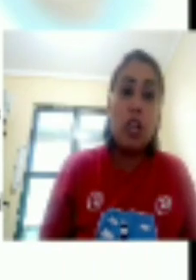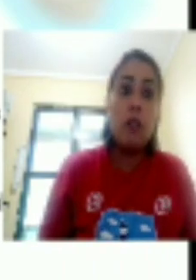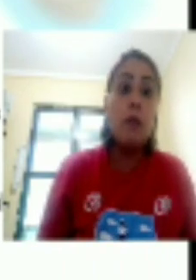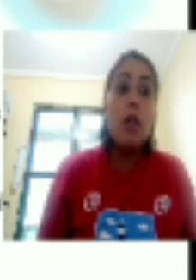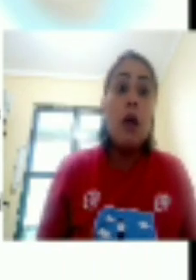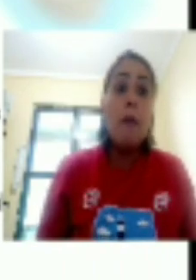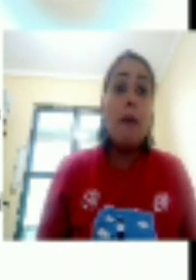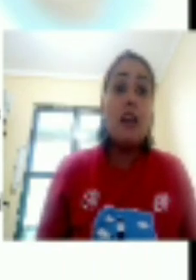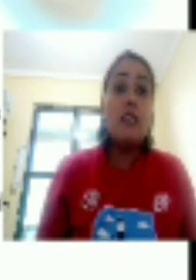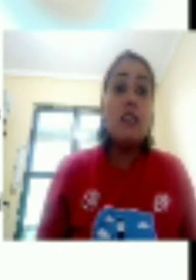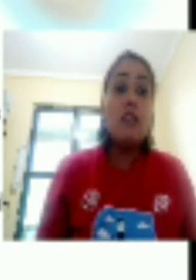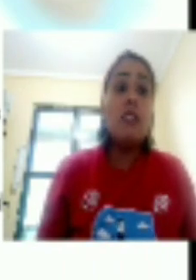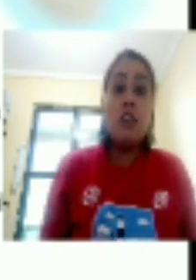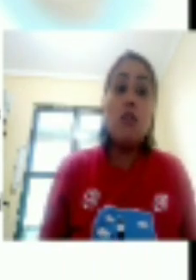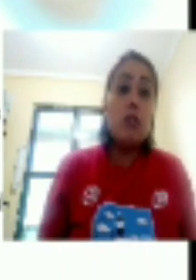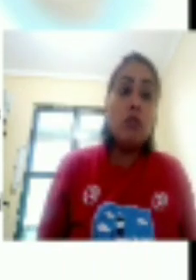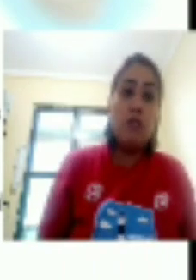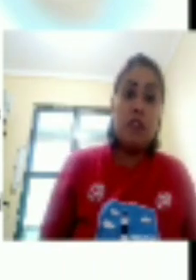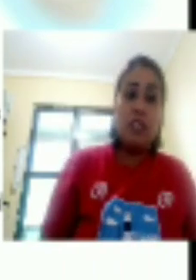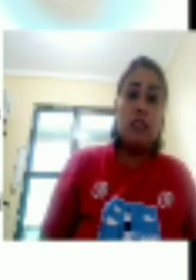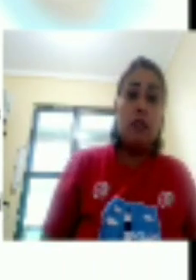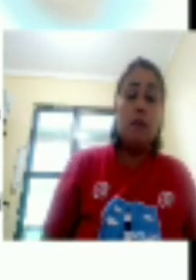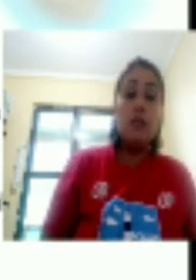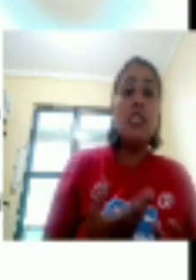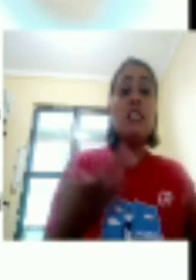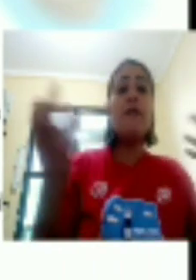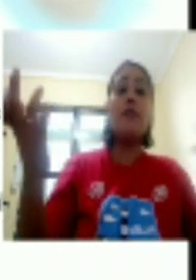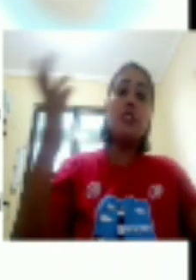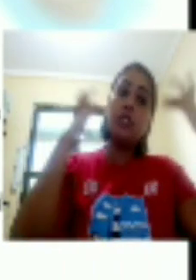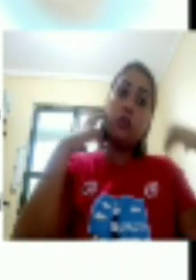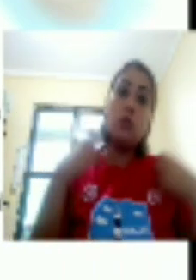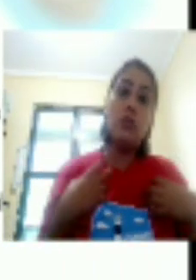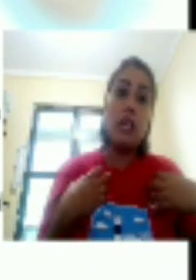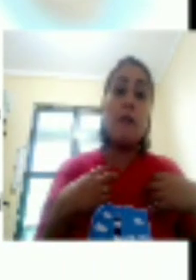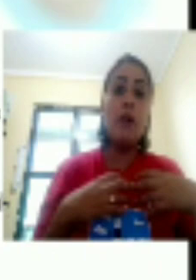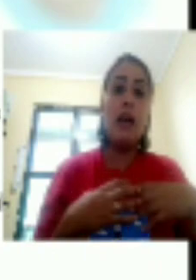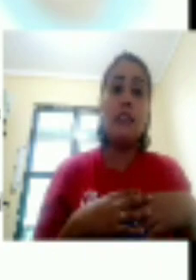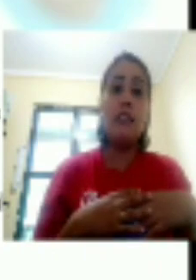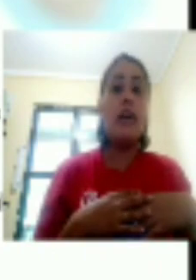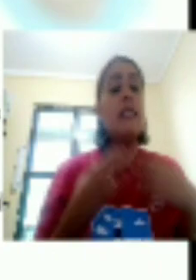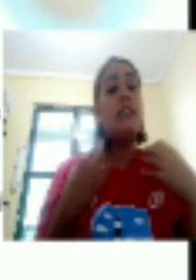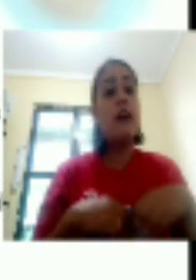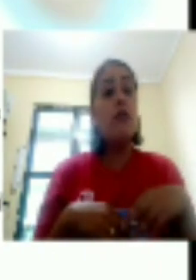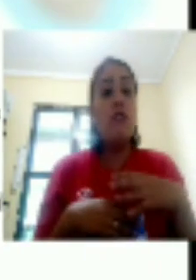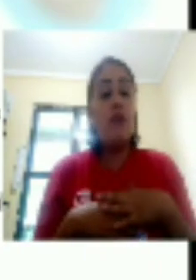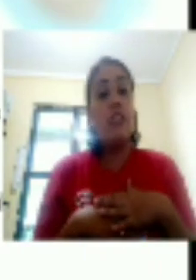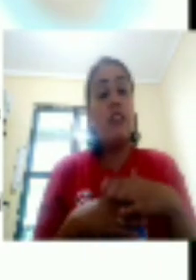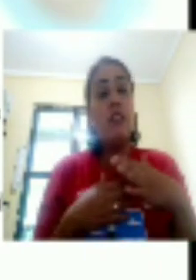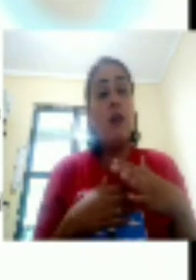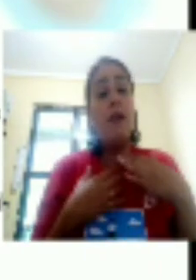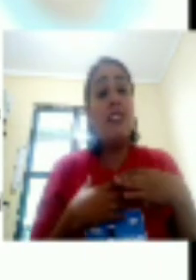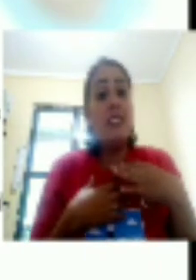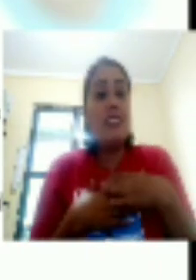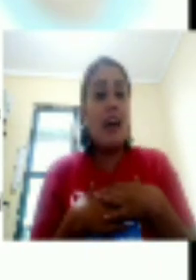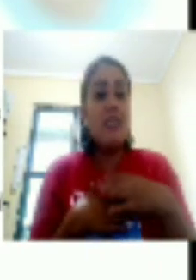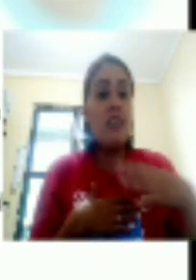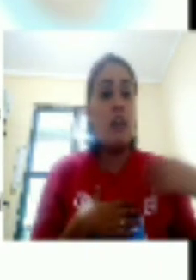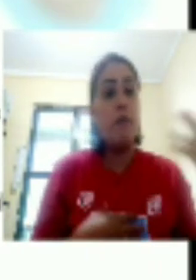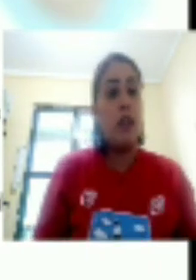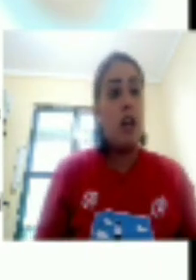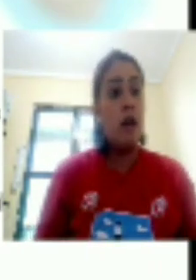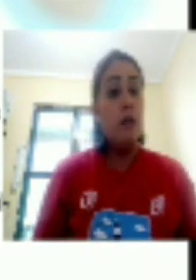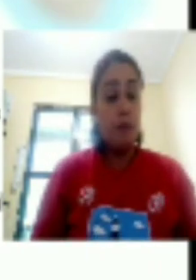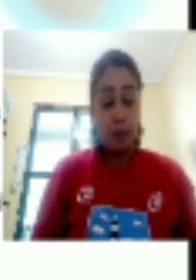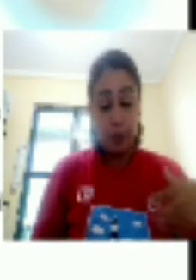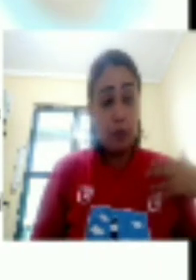Deus, eu tenho. Mas se eu não tivesse, e se fosse no tempo lá de trás, se eu precisasse